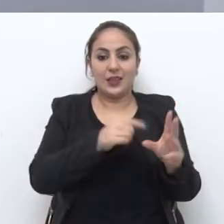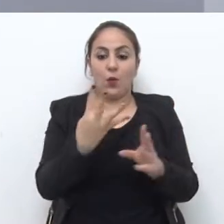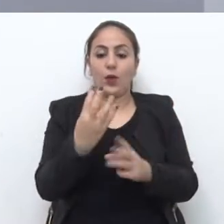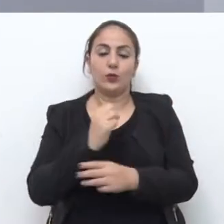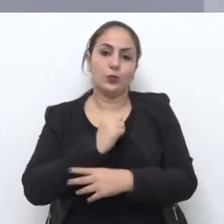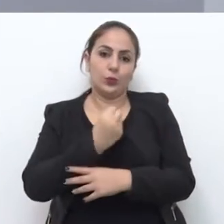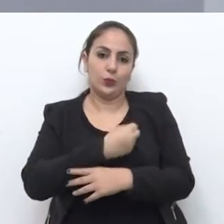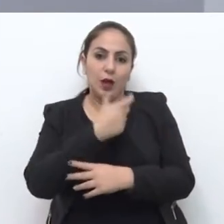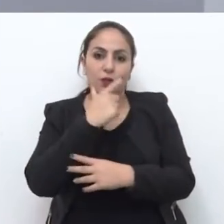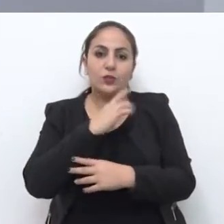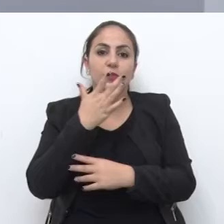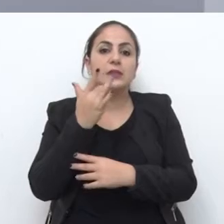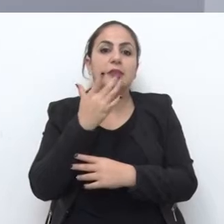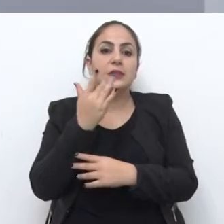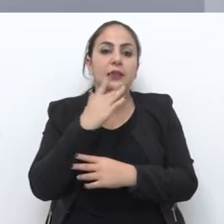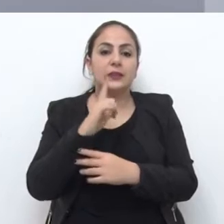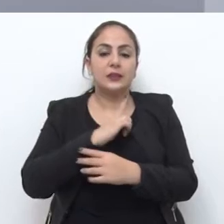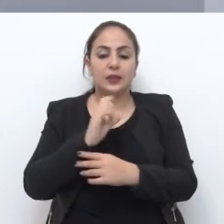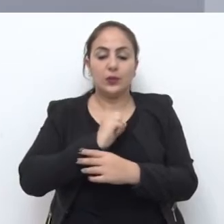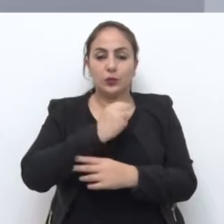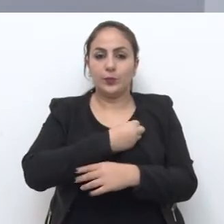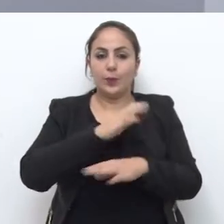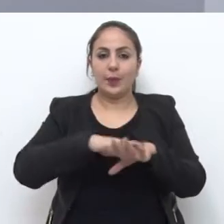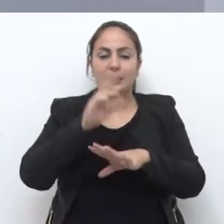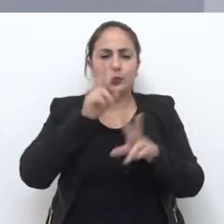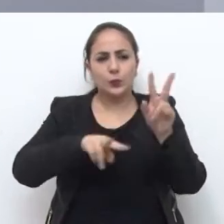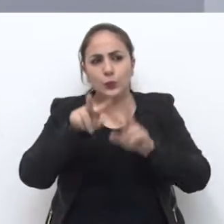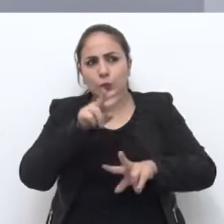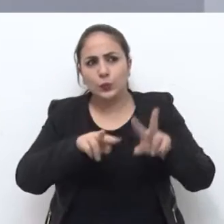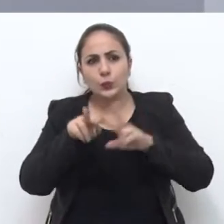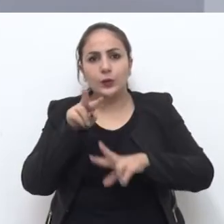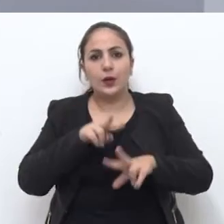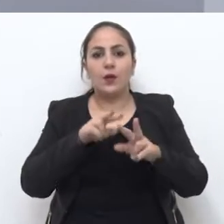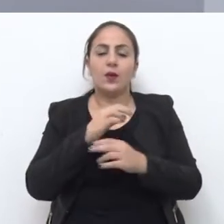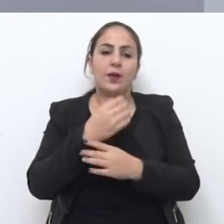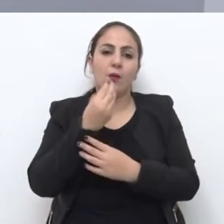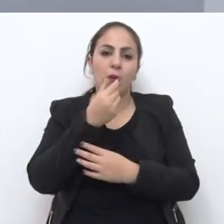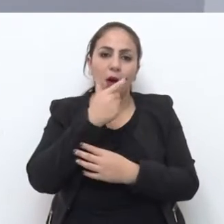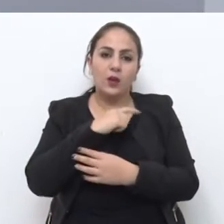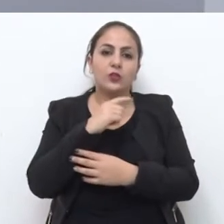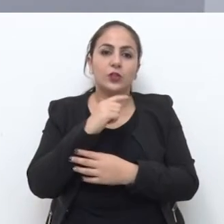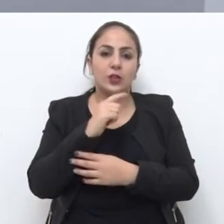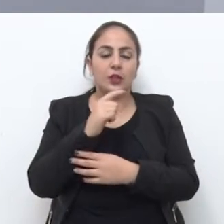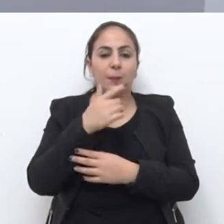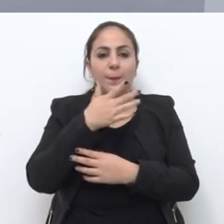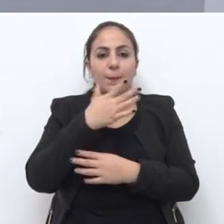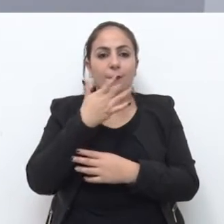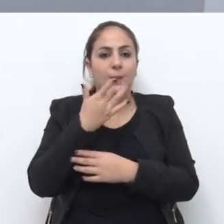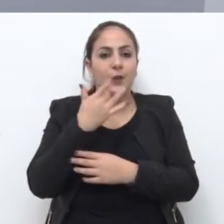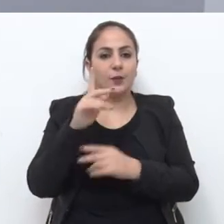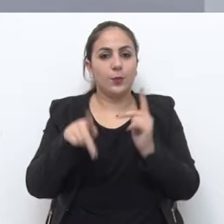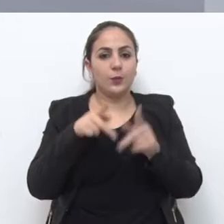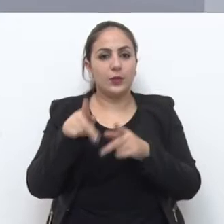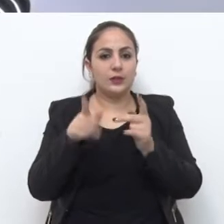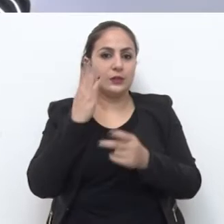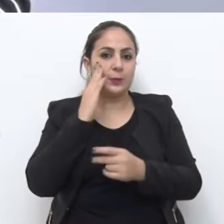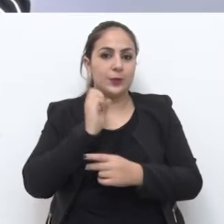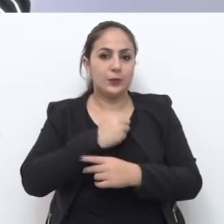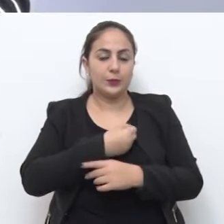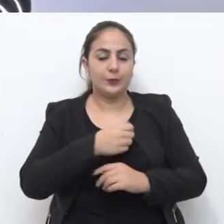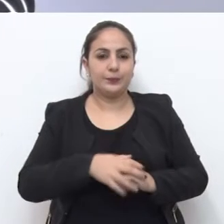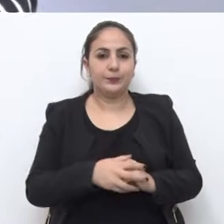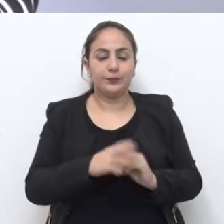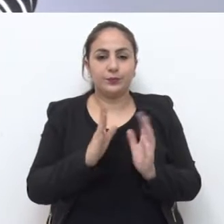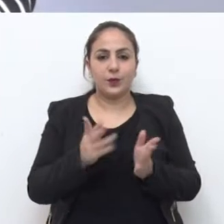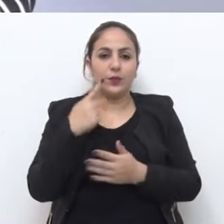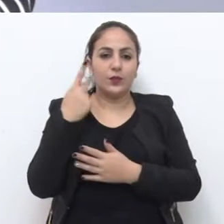eu acho que com essa facilidade de ter um número mais visível, com certeza vai ser muito mais fácil para a população identificar. Já